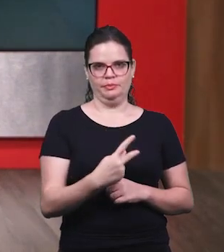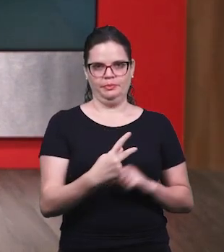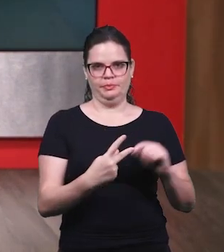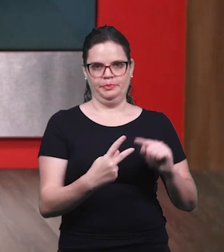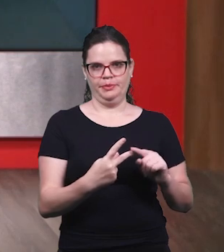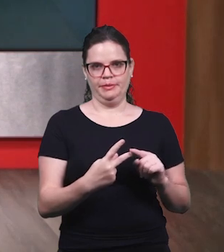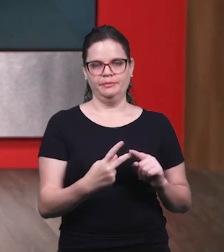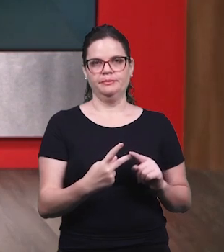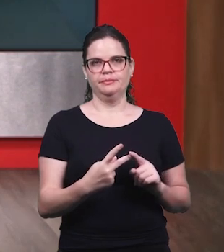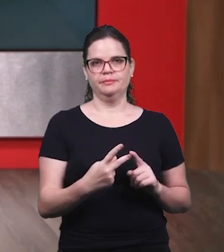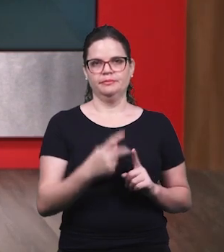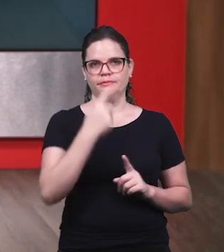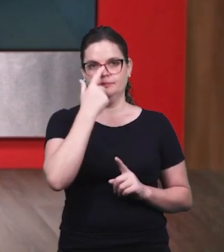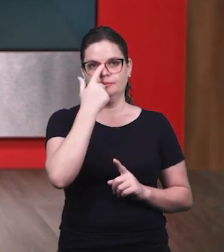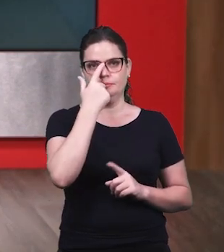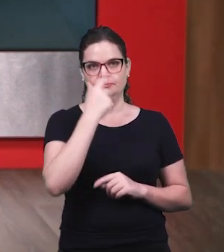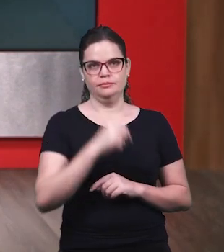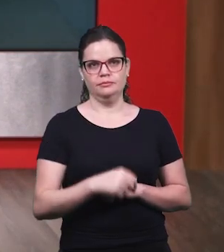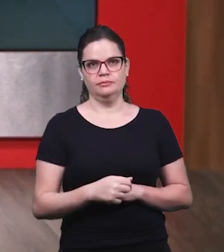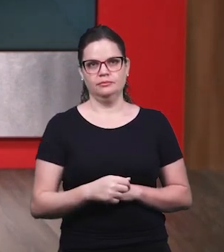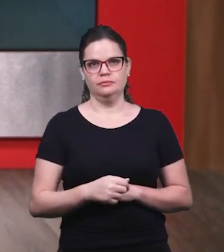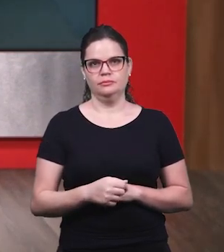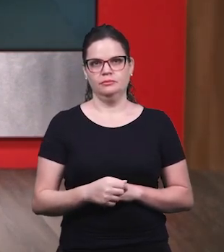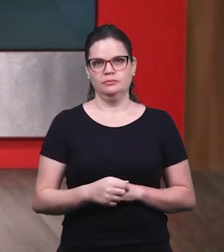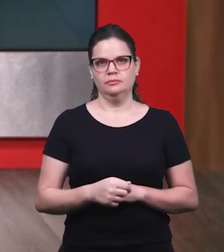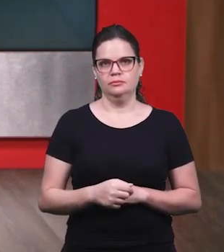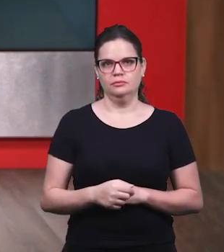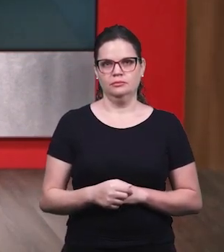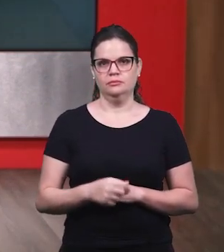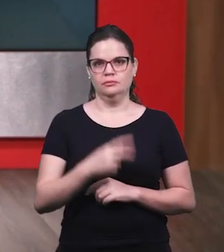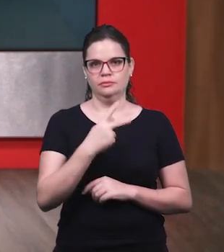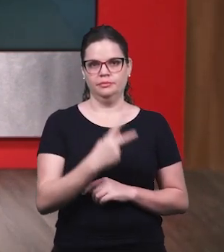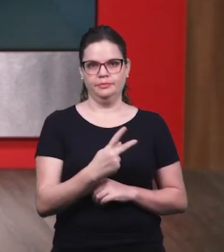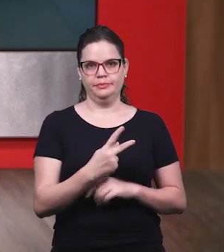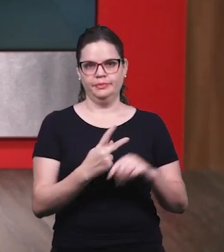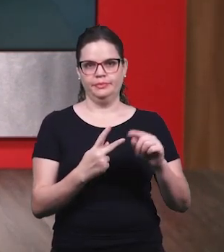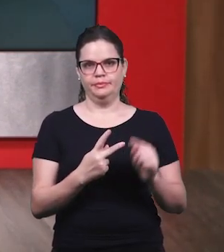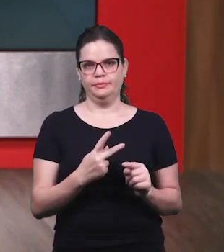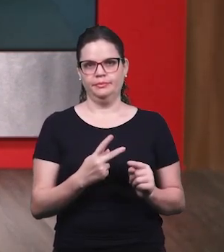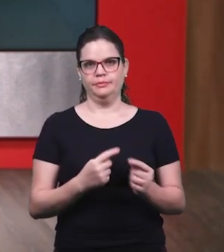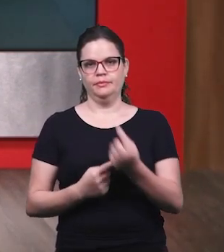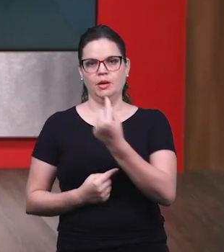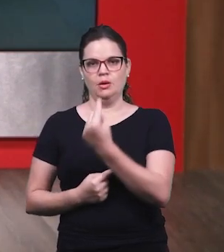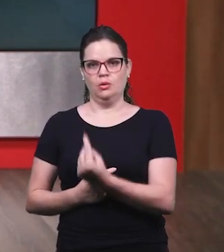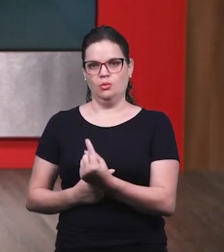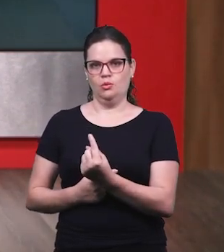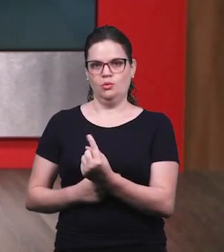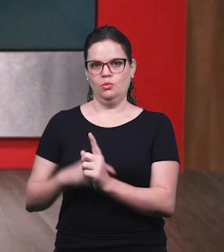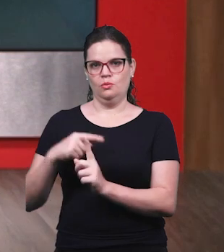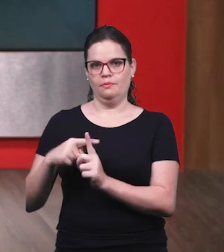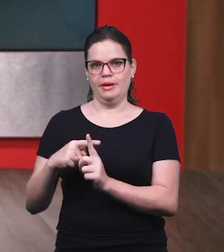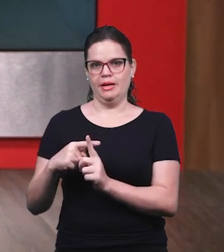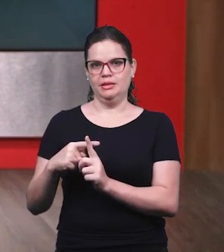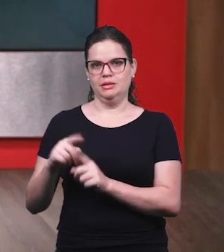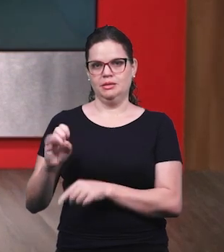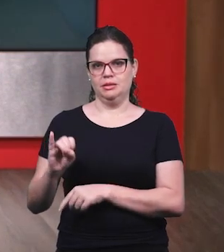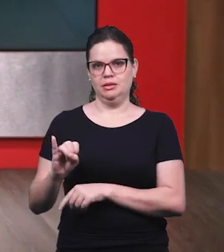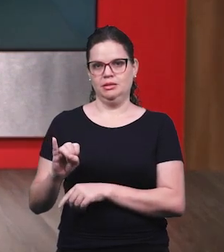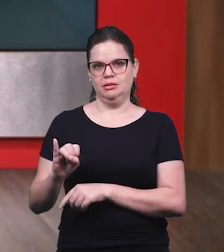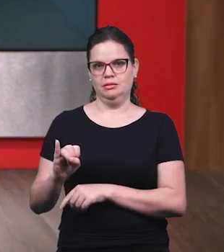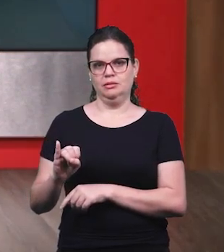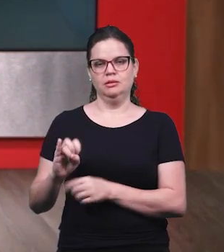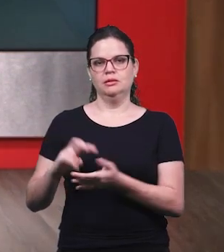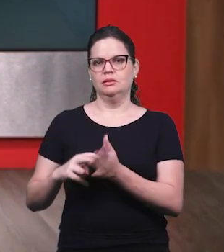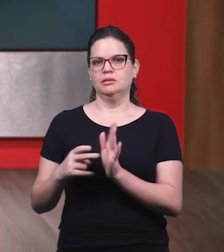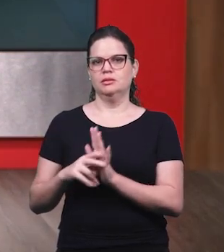é composta com aquele 1, dizendo que já é aquele valor mais o I. O I é a taxa